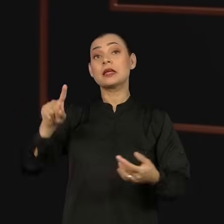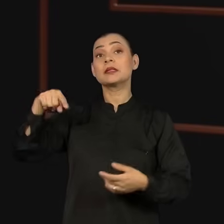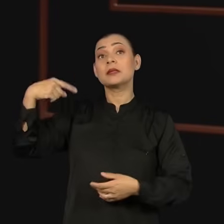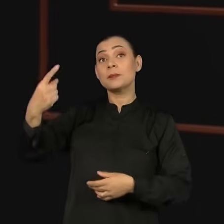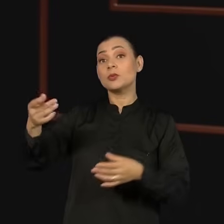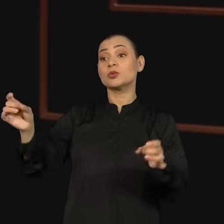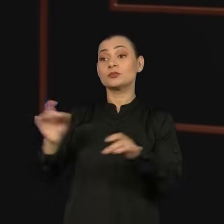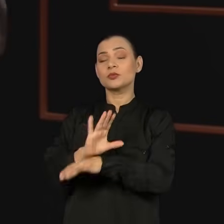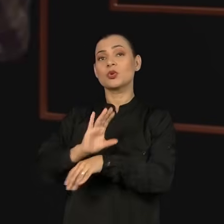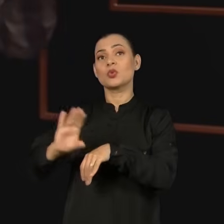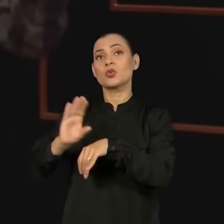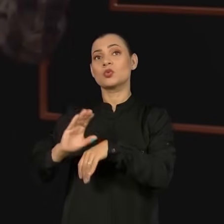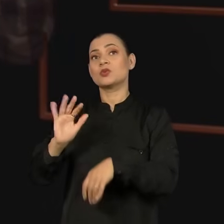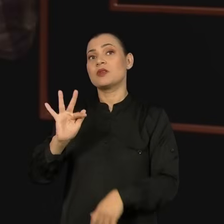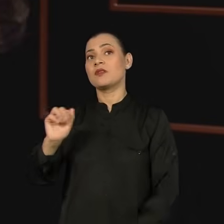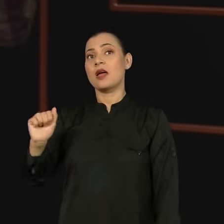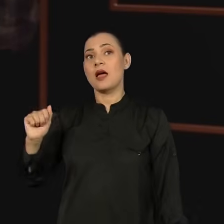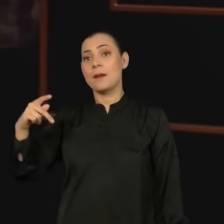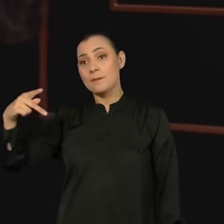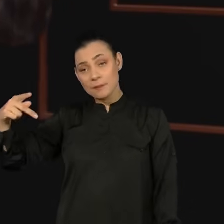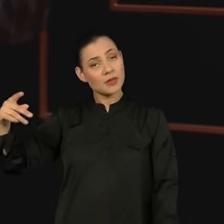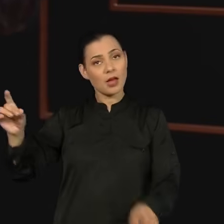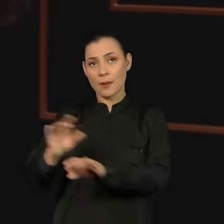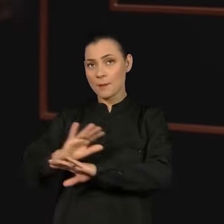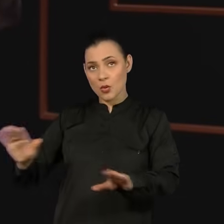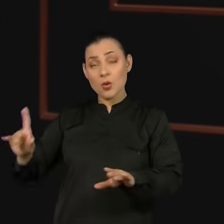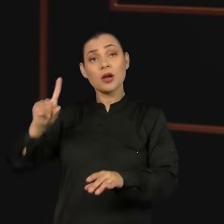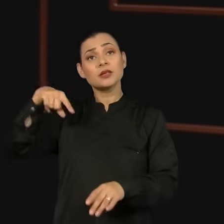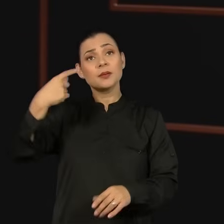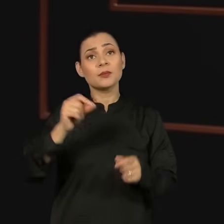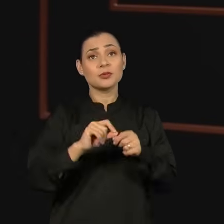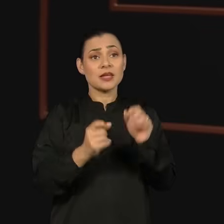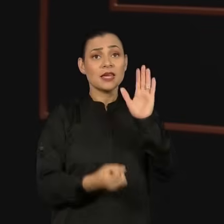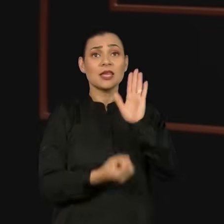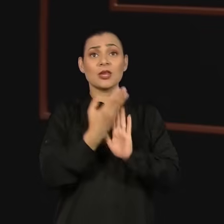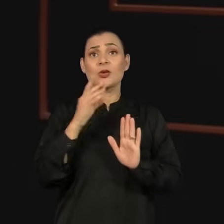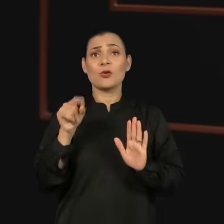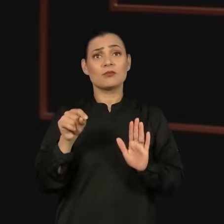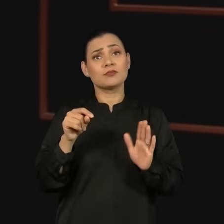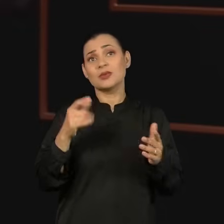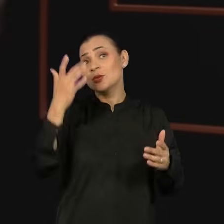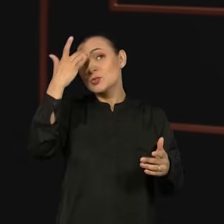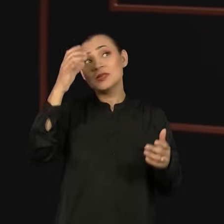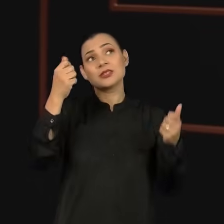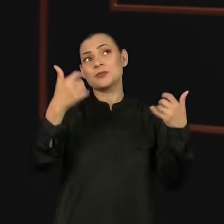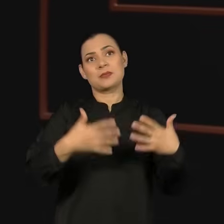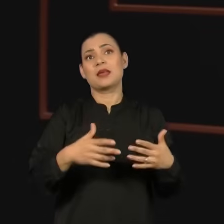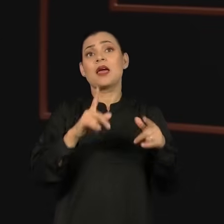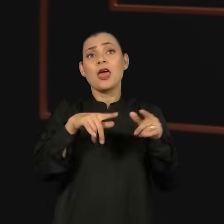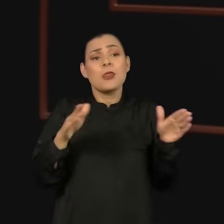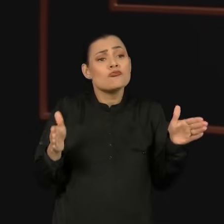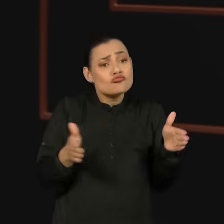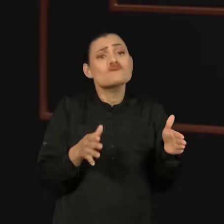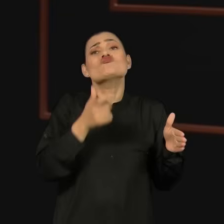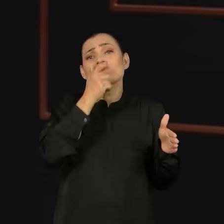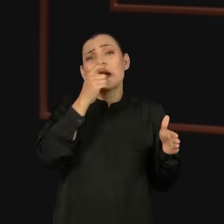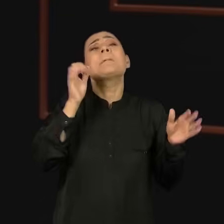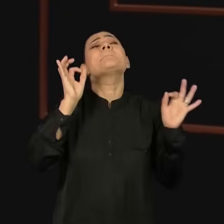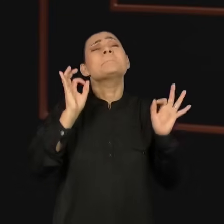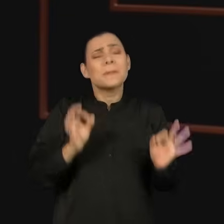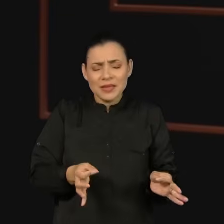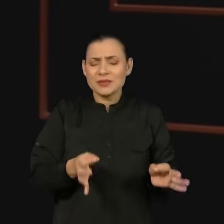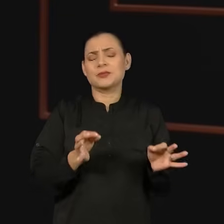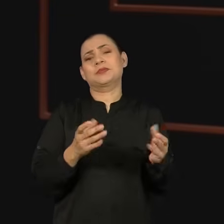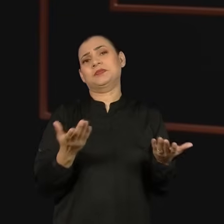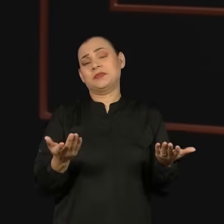curso na FAP e o Naum foi numa casa e ele conseguiu fazer um teatrinho, assim, não sei nem explicar, assim, era muito pequeno.